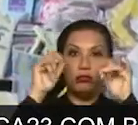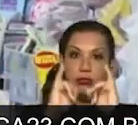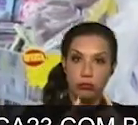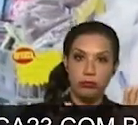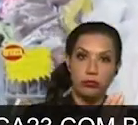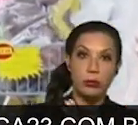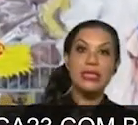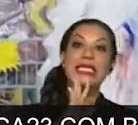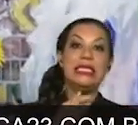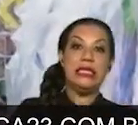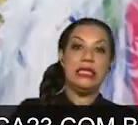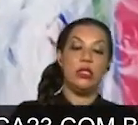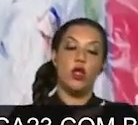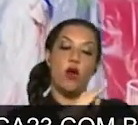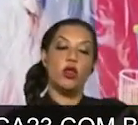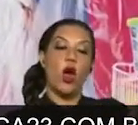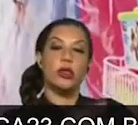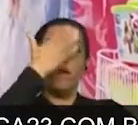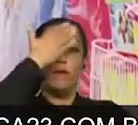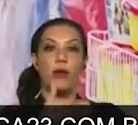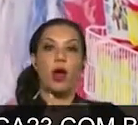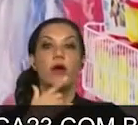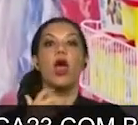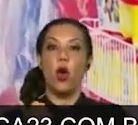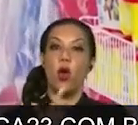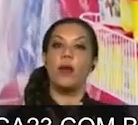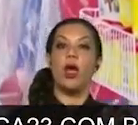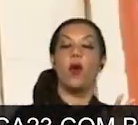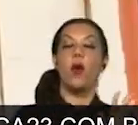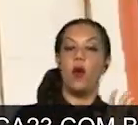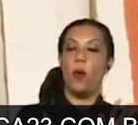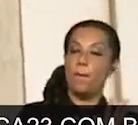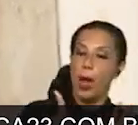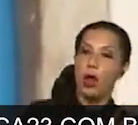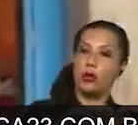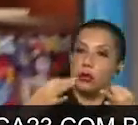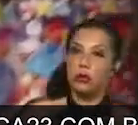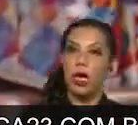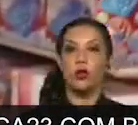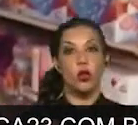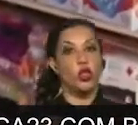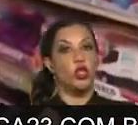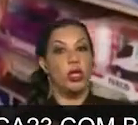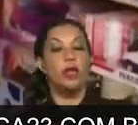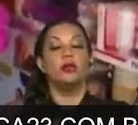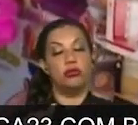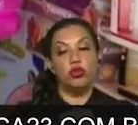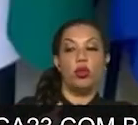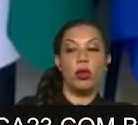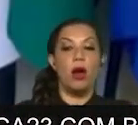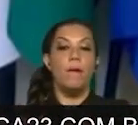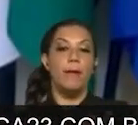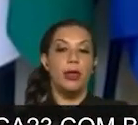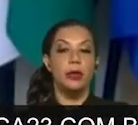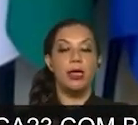a nota fiscal. O documento dá certeza de que a compra foi feita em uma loja legalizada e garante direitos, como, por exemplo, o de trocar o produto.